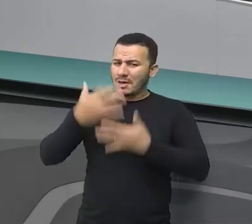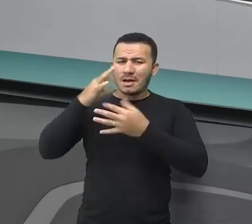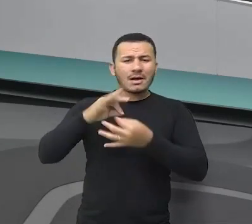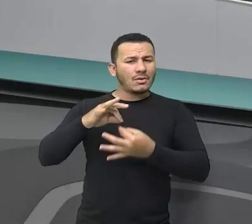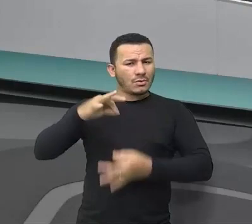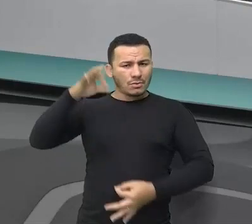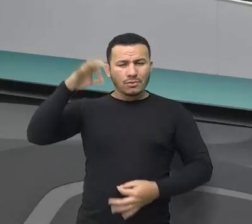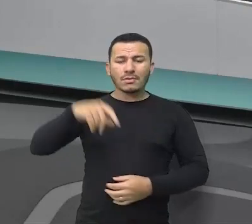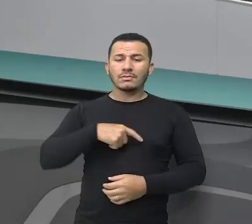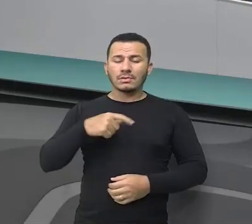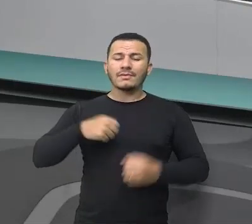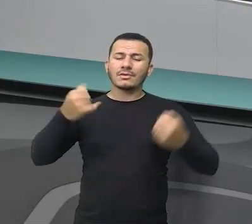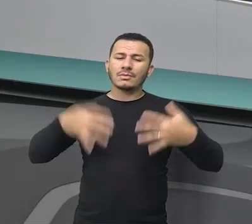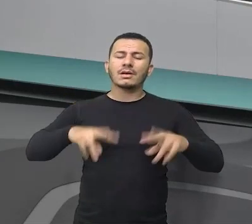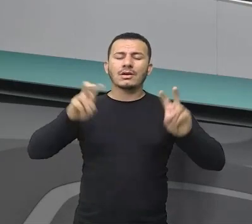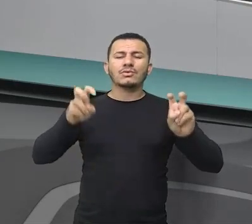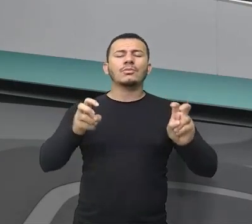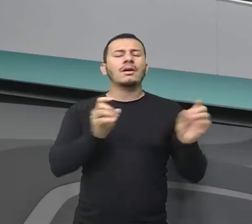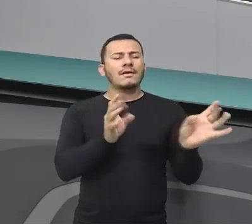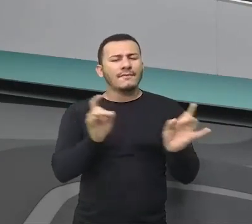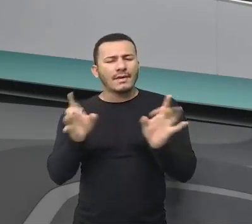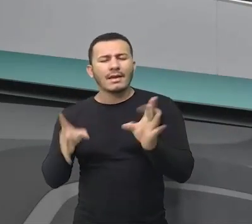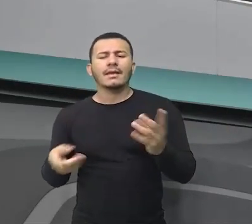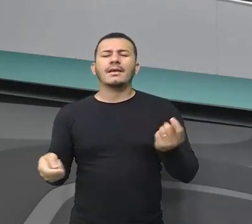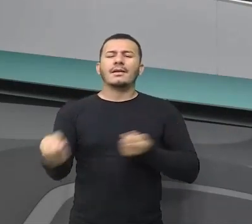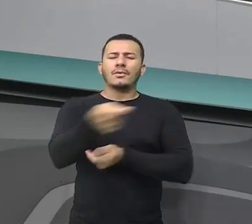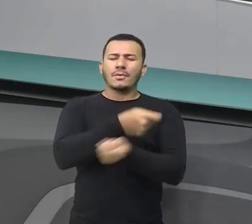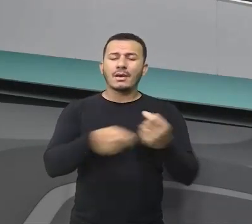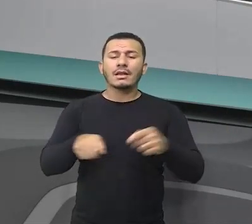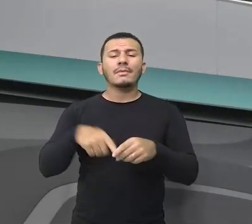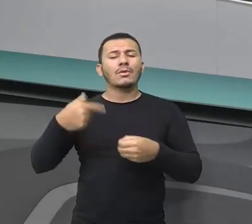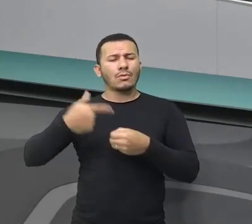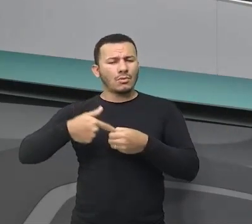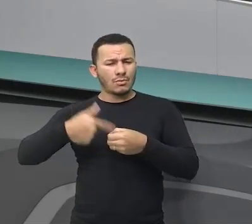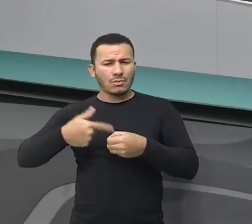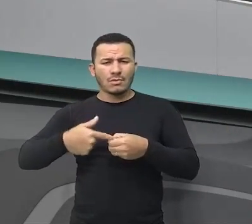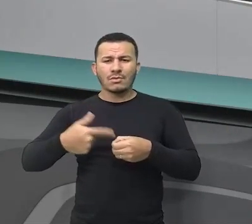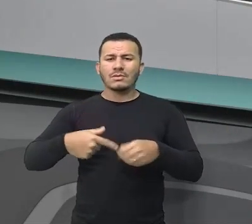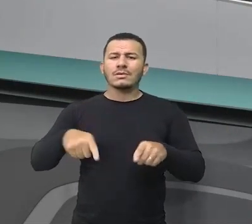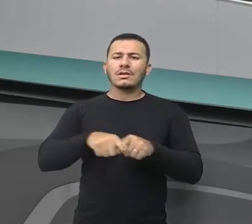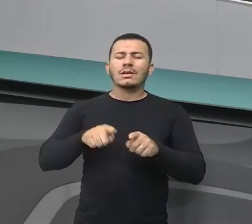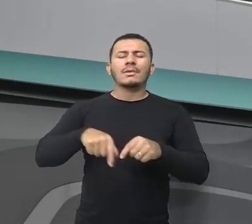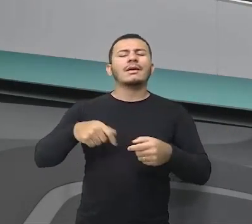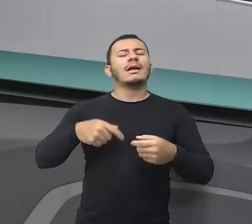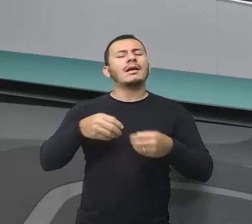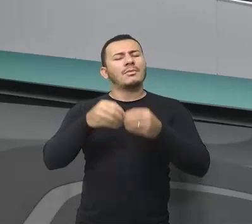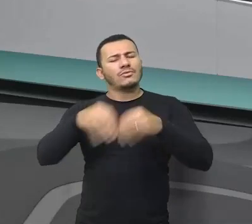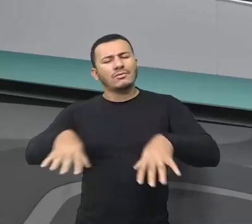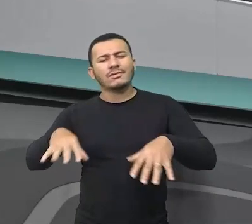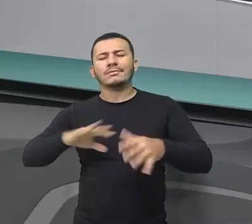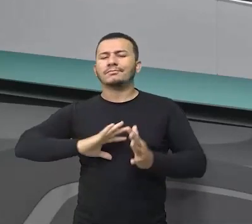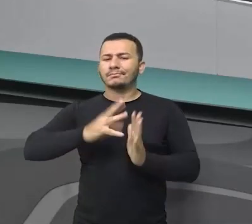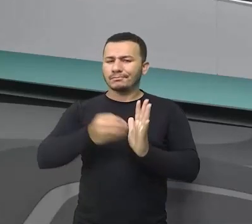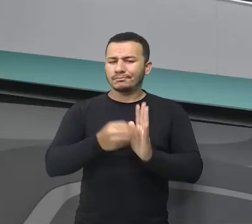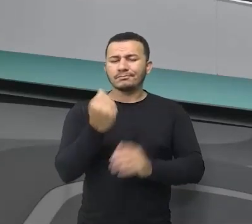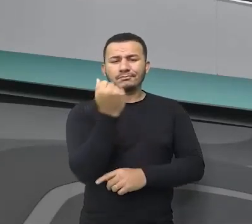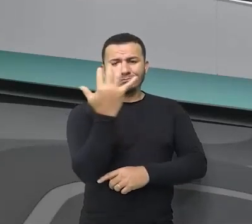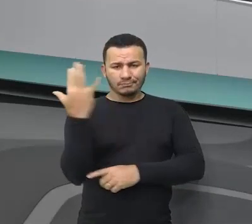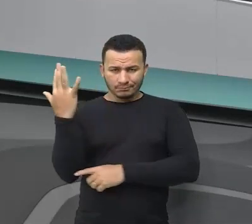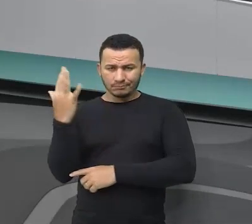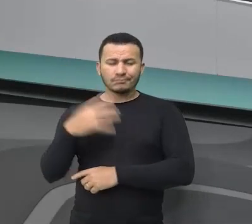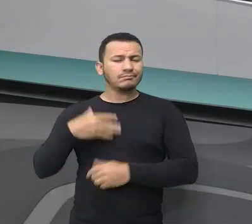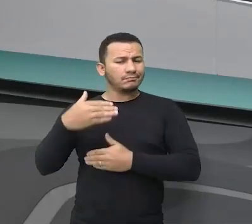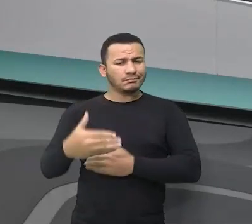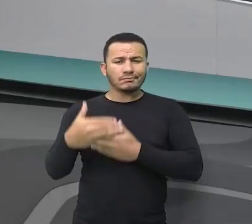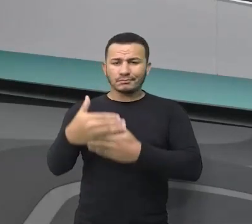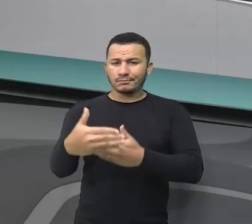bom? Vai falar a questão do comércio, a questão do combustível, da ameaça à floresta amazônica e assim